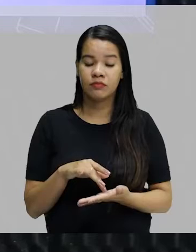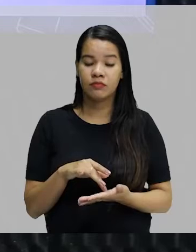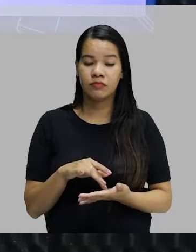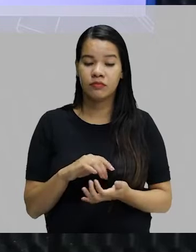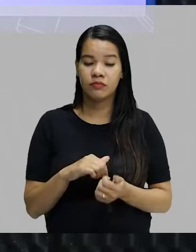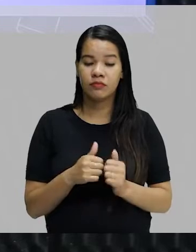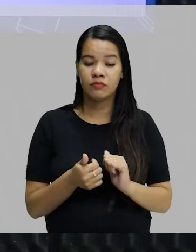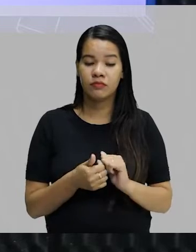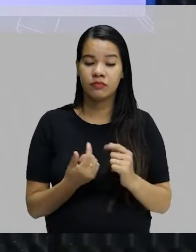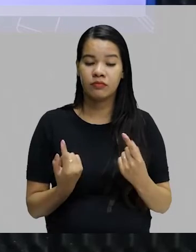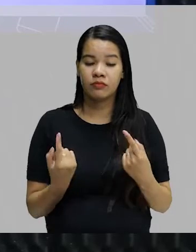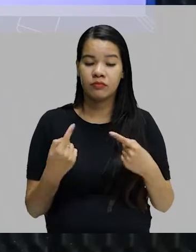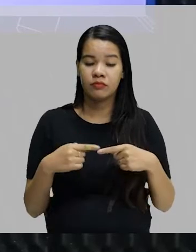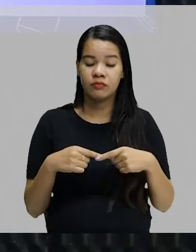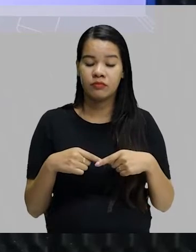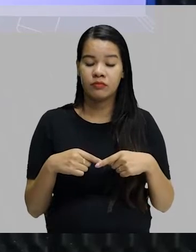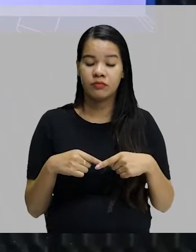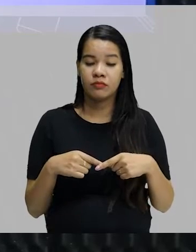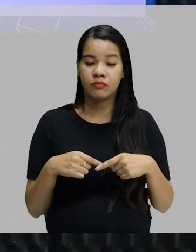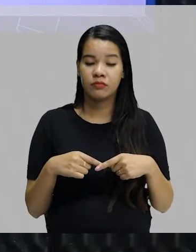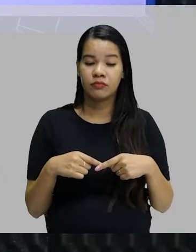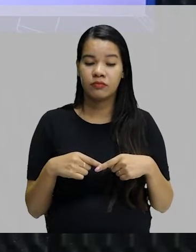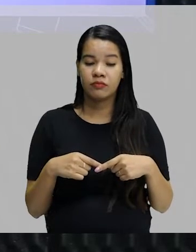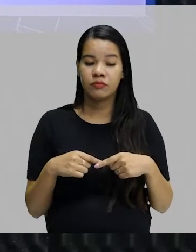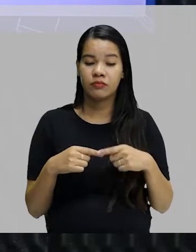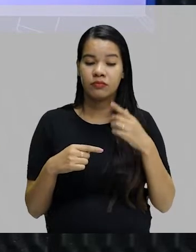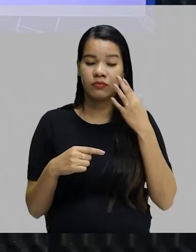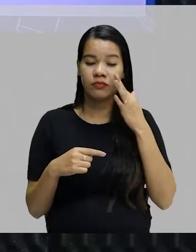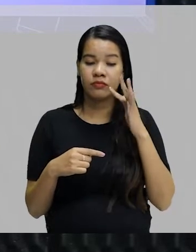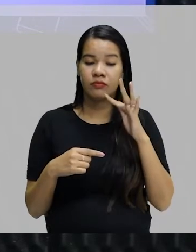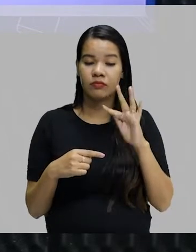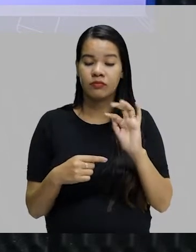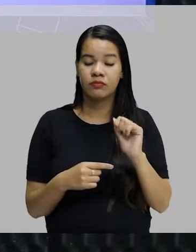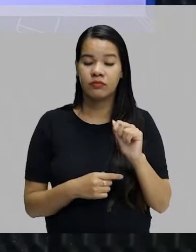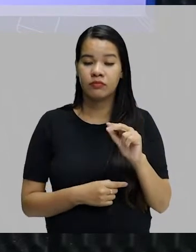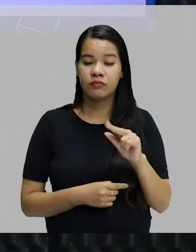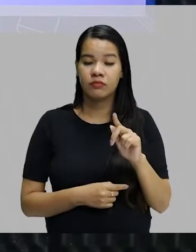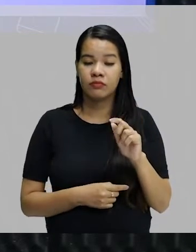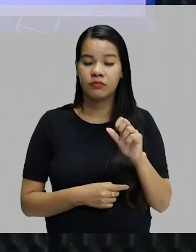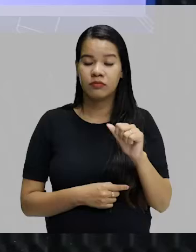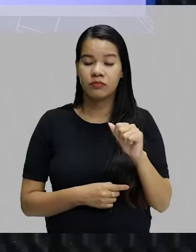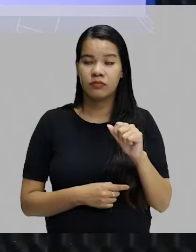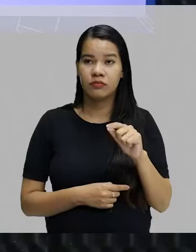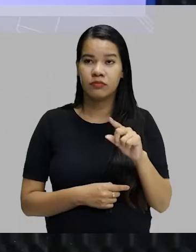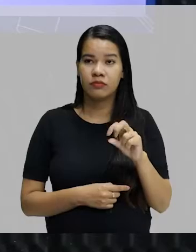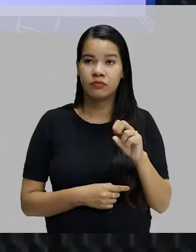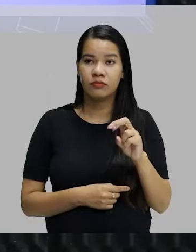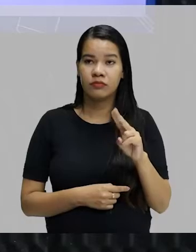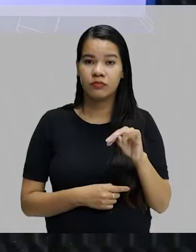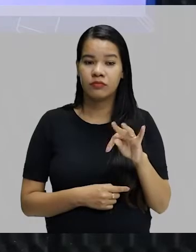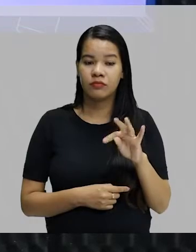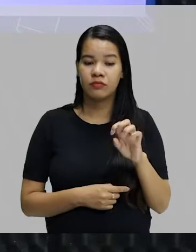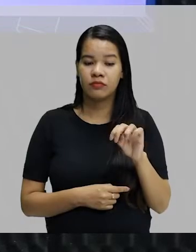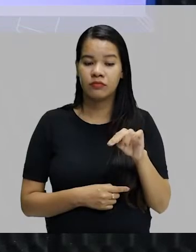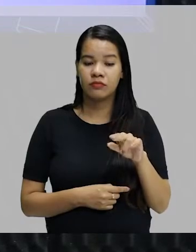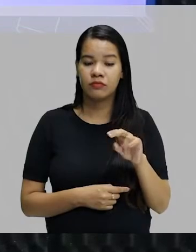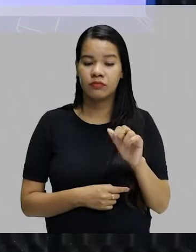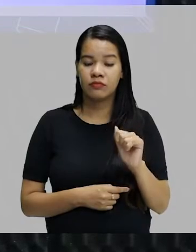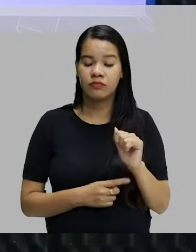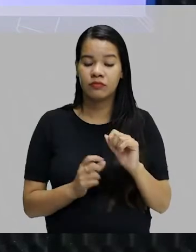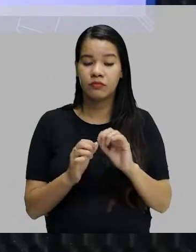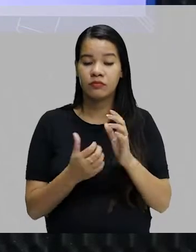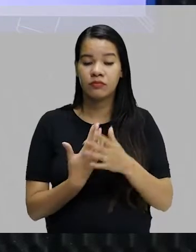tornar contrapontos à filosofia agustiniana, da elaboração, né, a respeito da linguagem